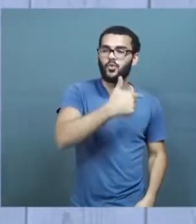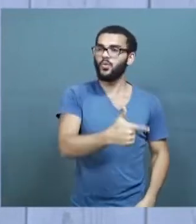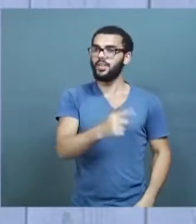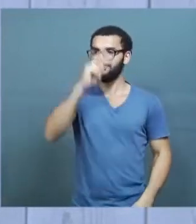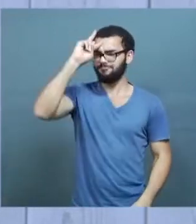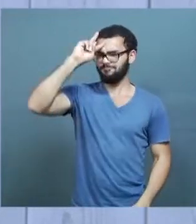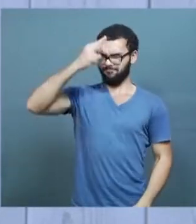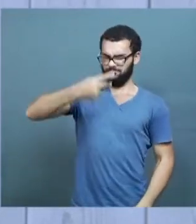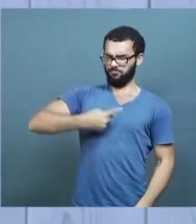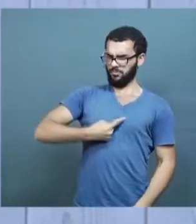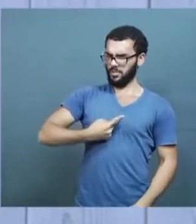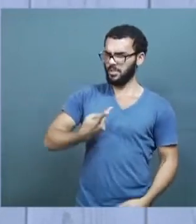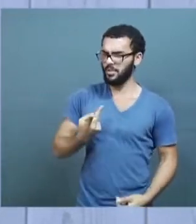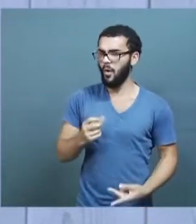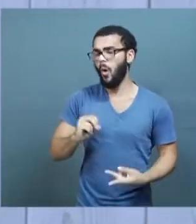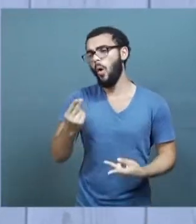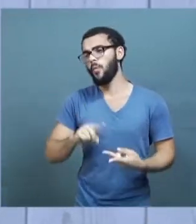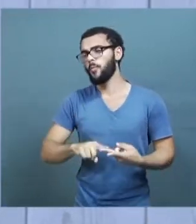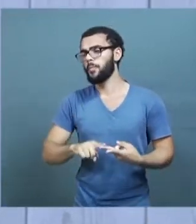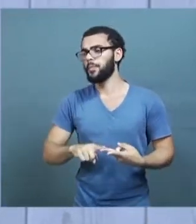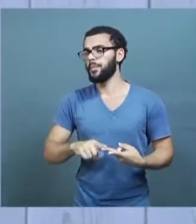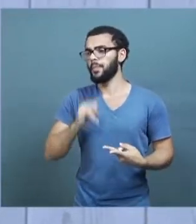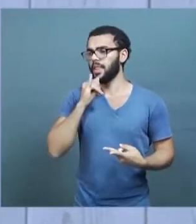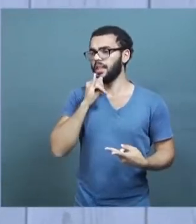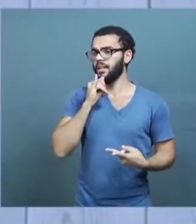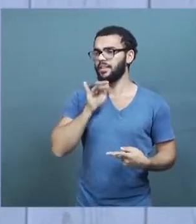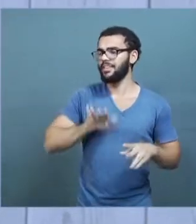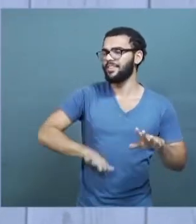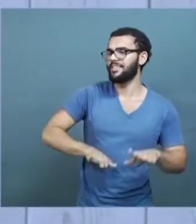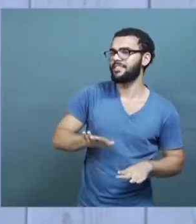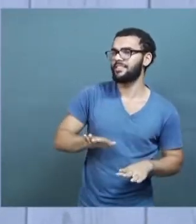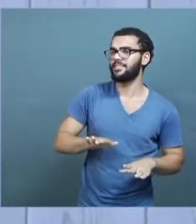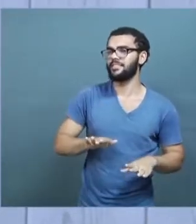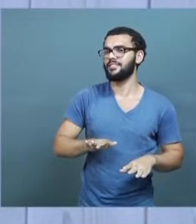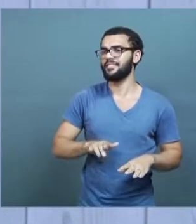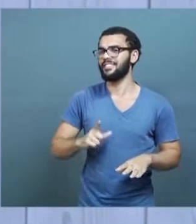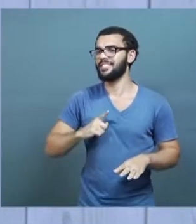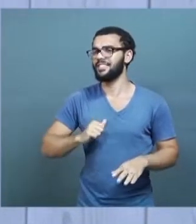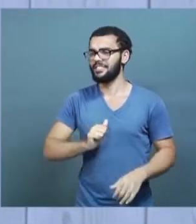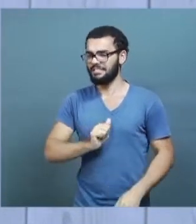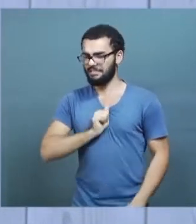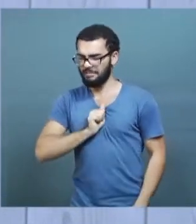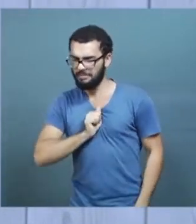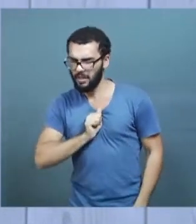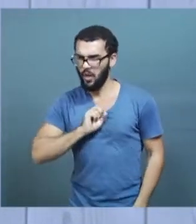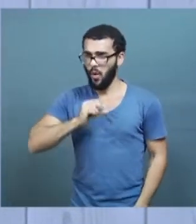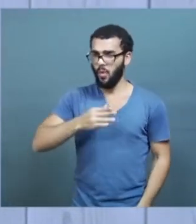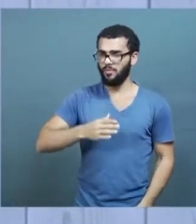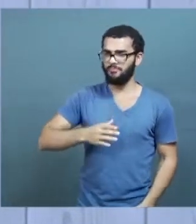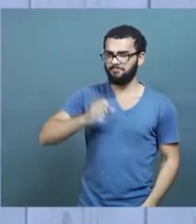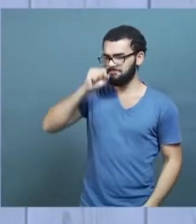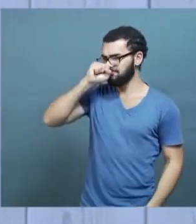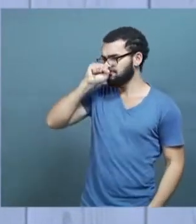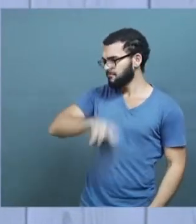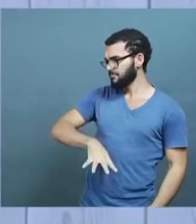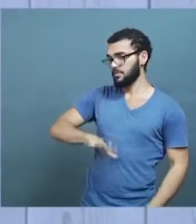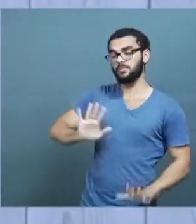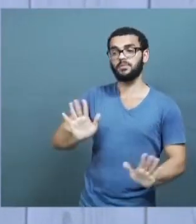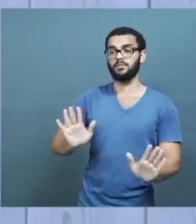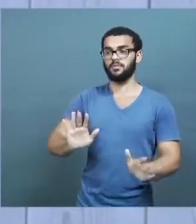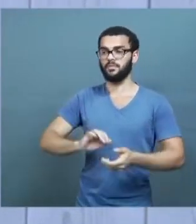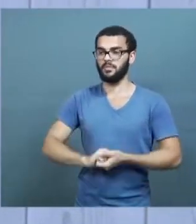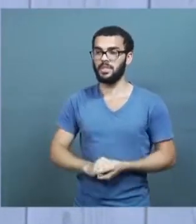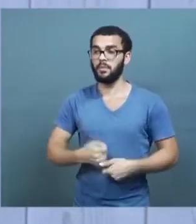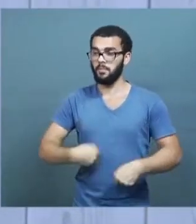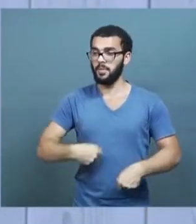egoísta, né? Ou então estão partindo de atitudes egoístas ou agressivas, né? É importante que esses sentimentos